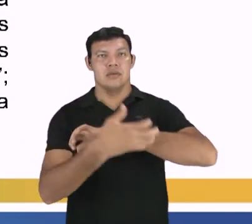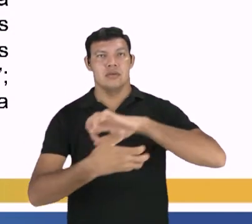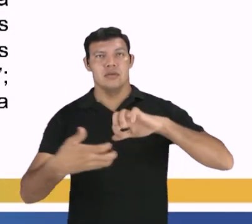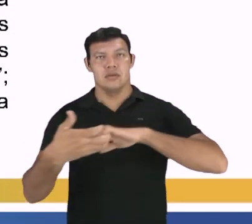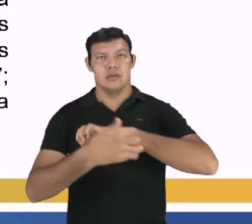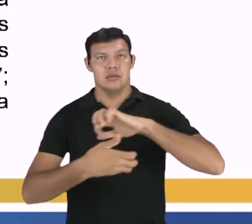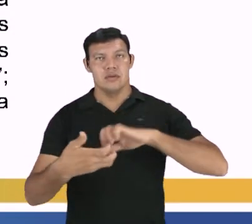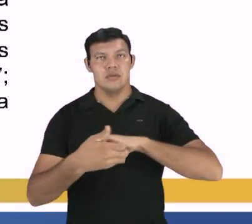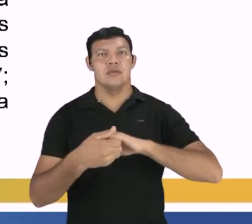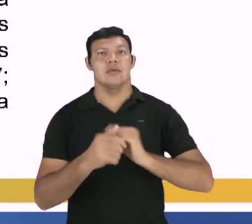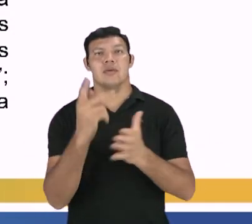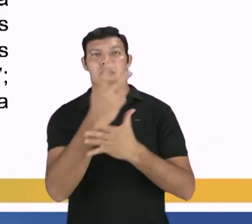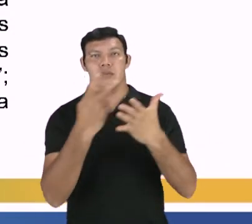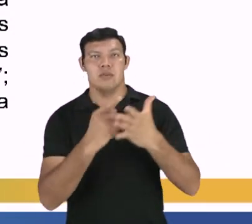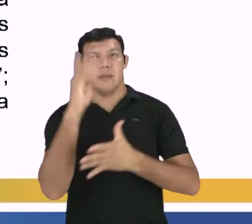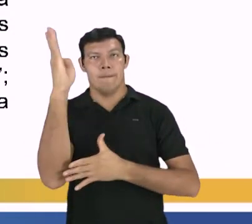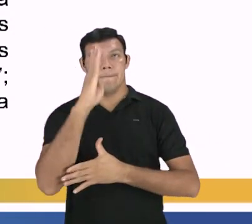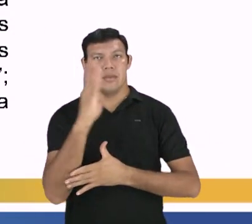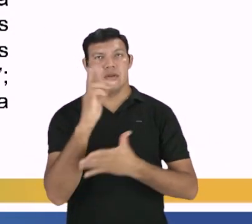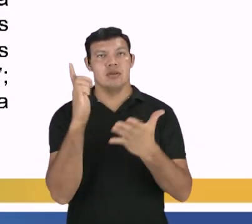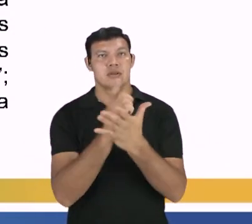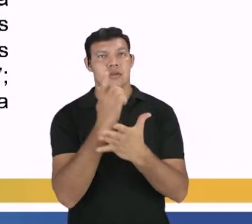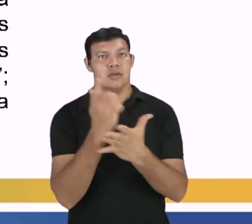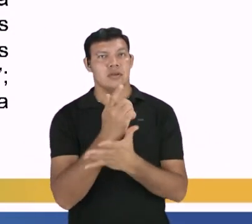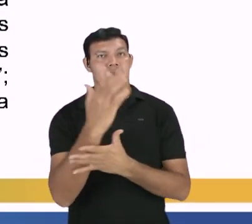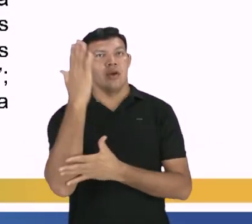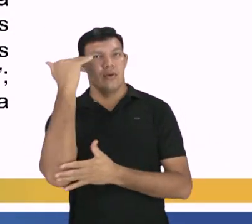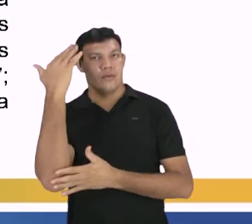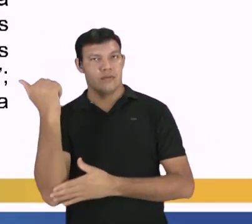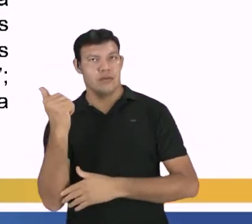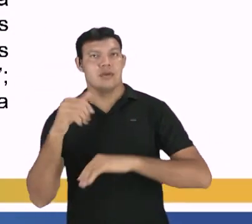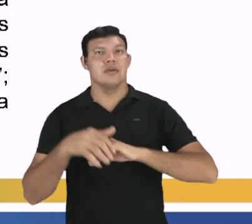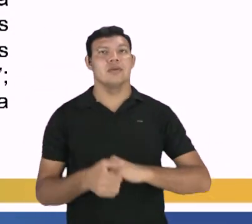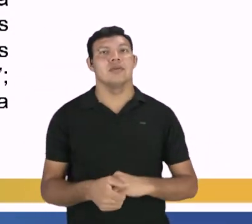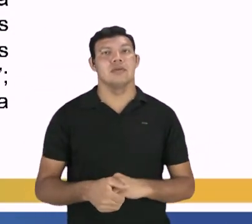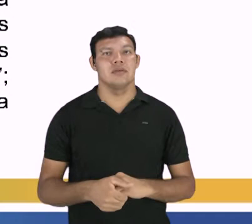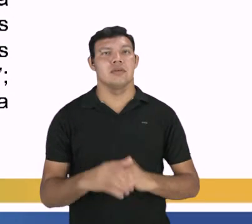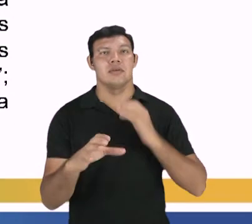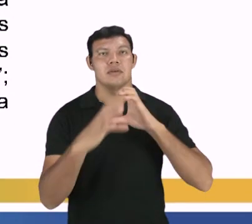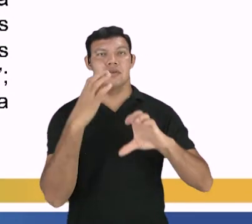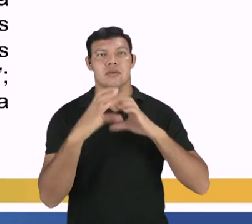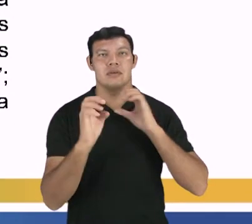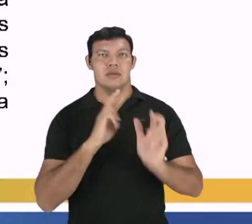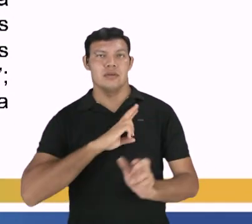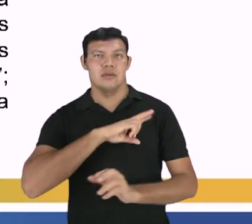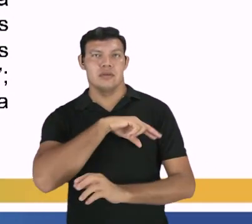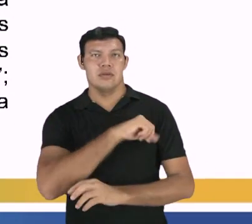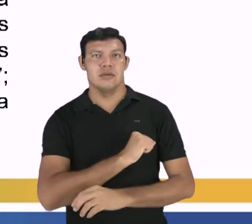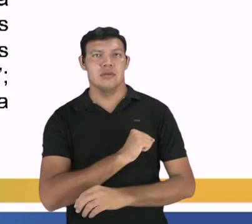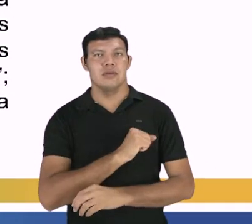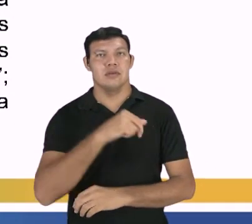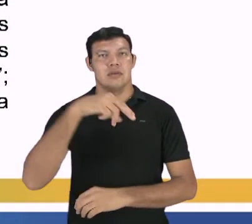Poesia Brasileira. Suas obras mais famosas são os poemas reunidos no livro Canções Românticas,